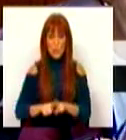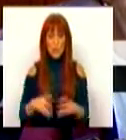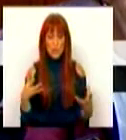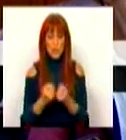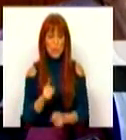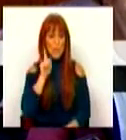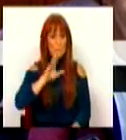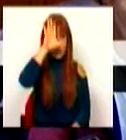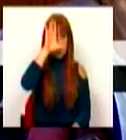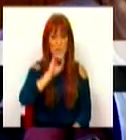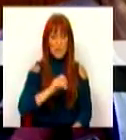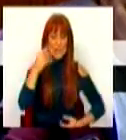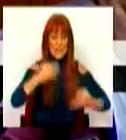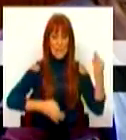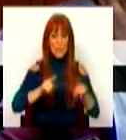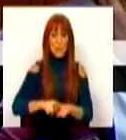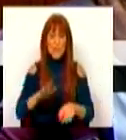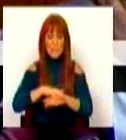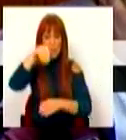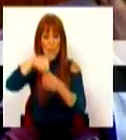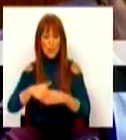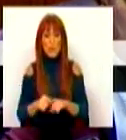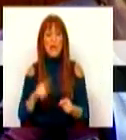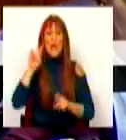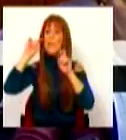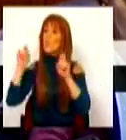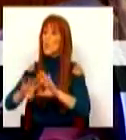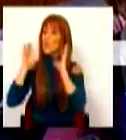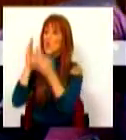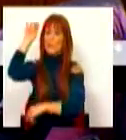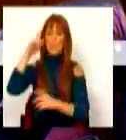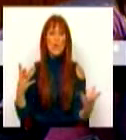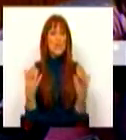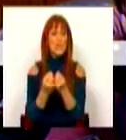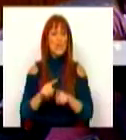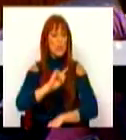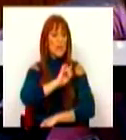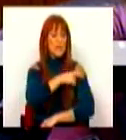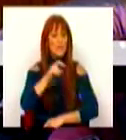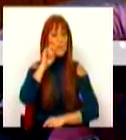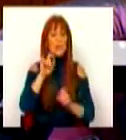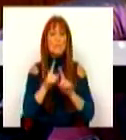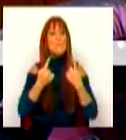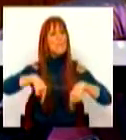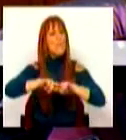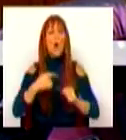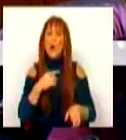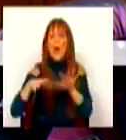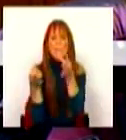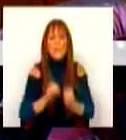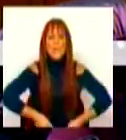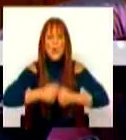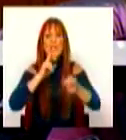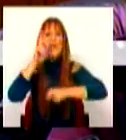Ministra da Justiça e o Ministro da Justiça Interna, reunirão com a Sra. Procuradora-Geral da República, com as Forças de Segurança, para podermos aperfeiçoar